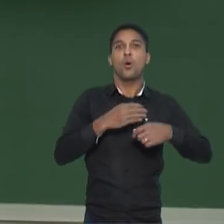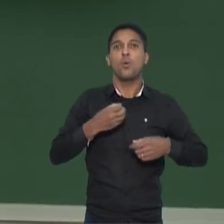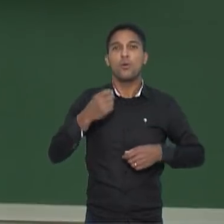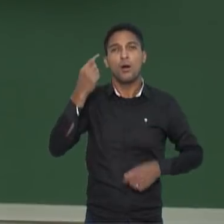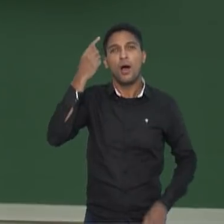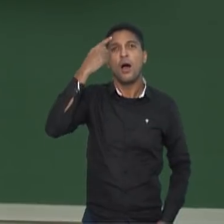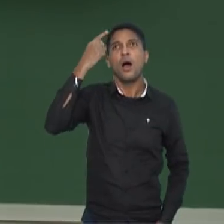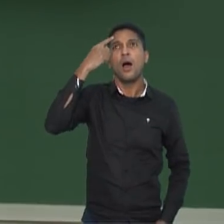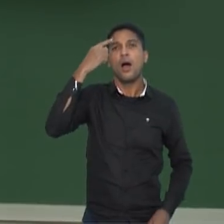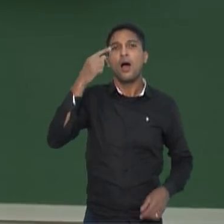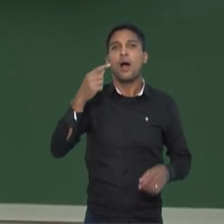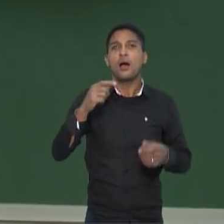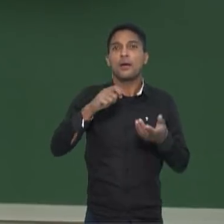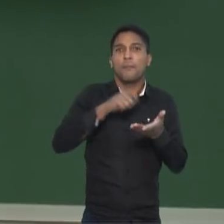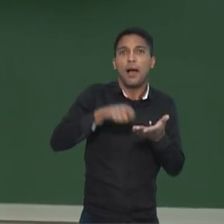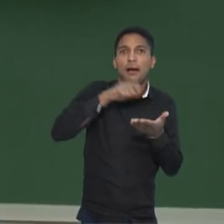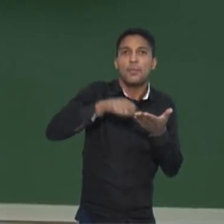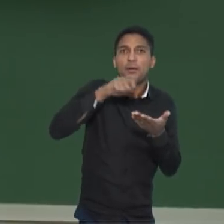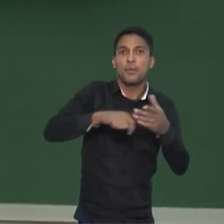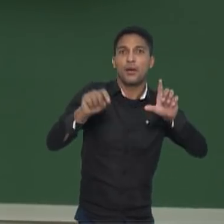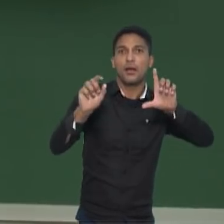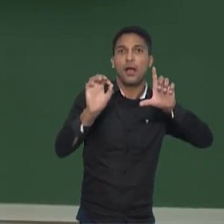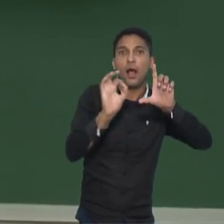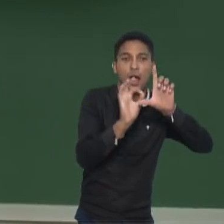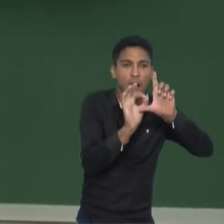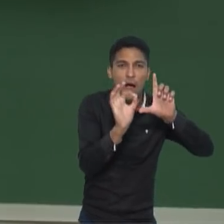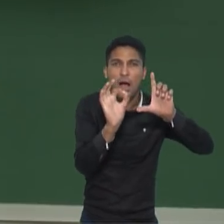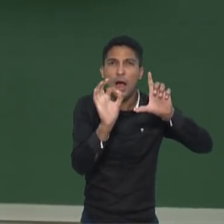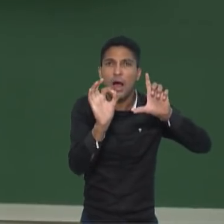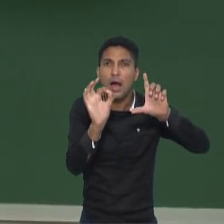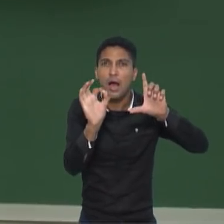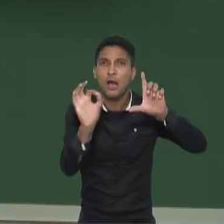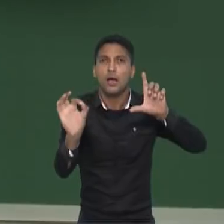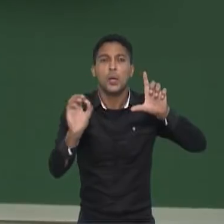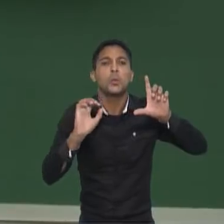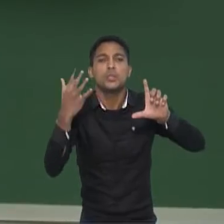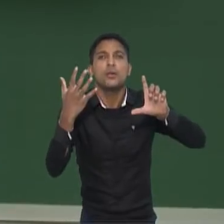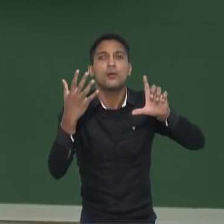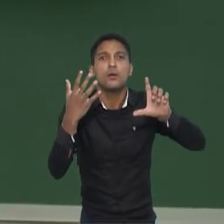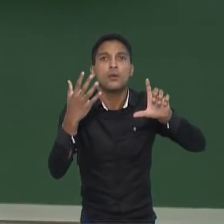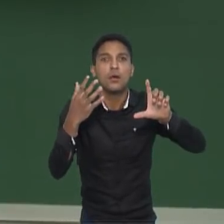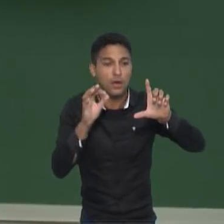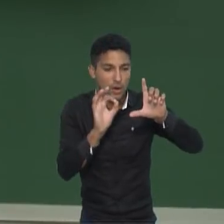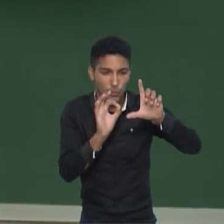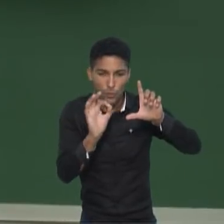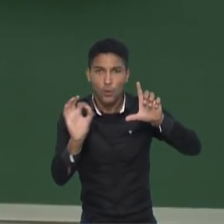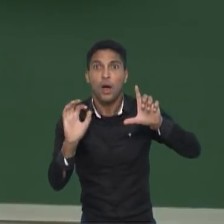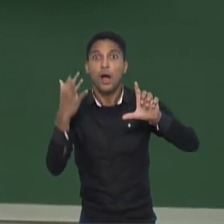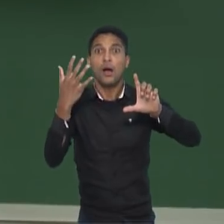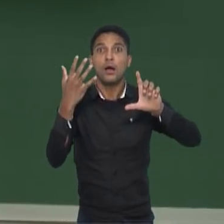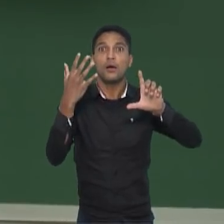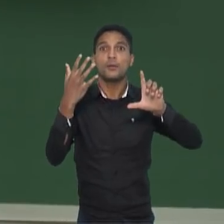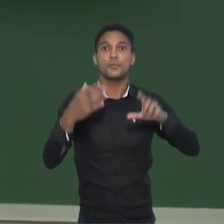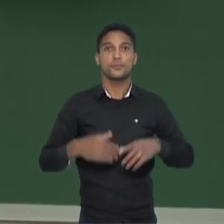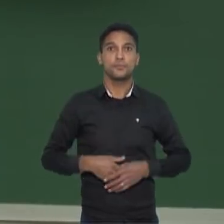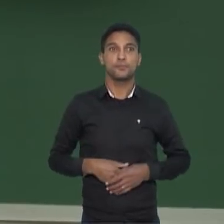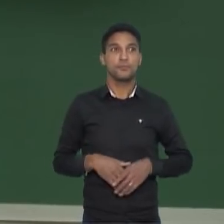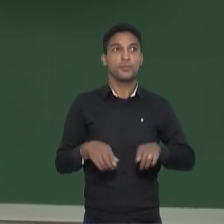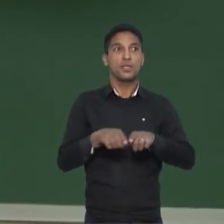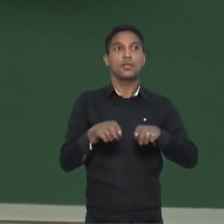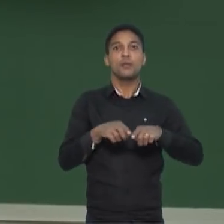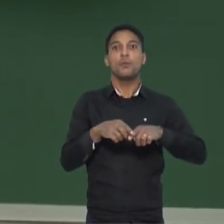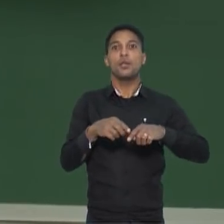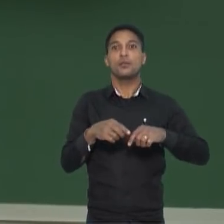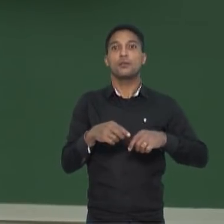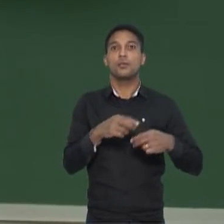mais interessadas em descobrir, desvendar o que está acontecendo naquelas situações mostradas. Diretores e